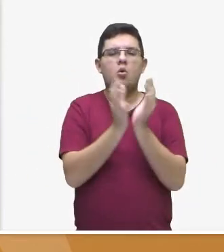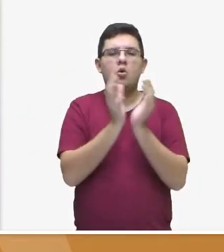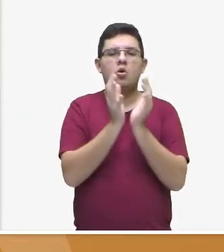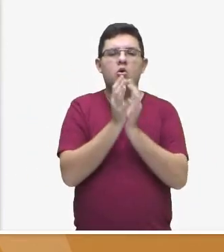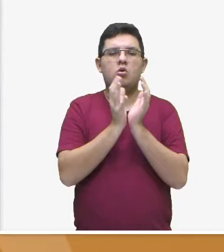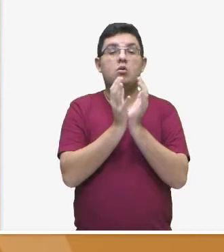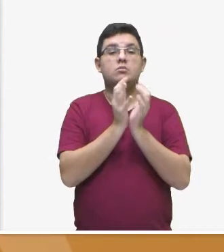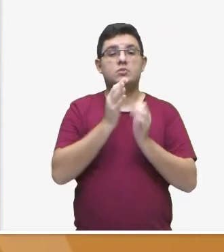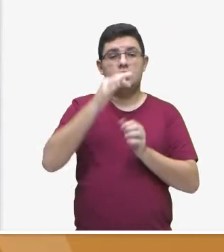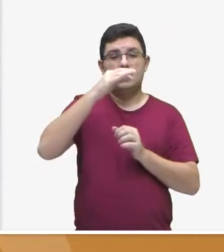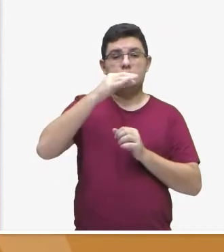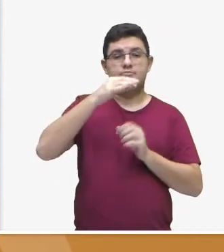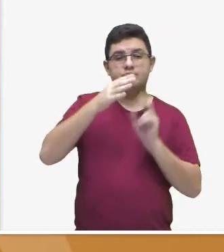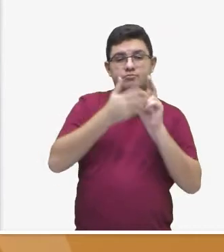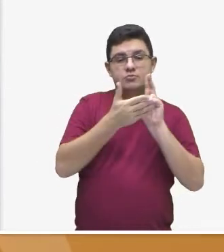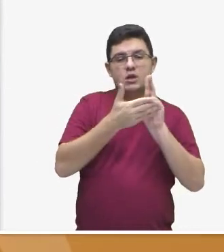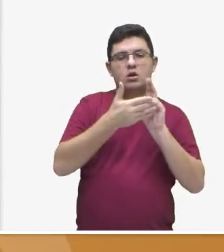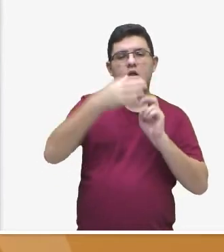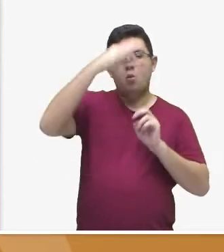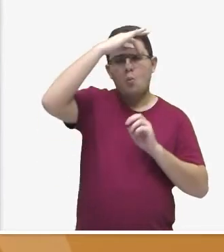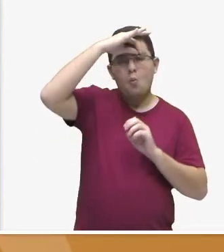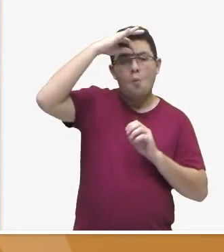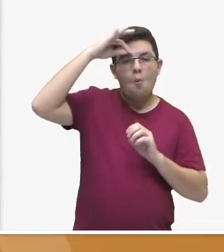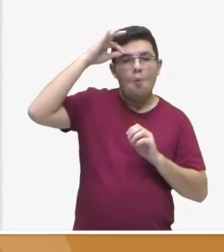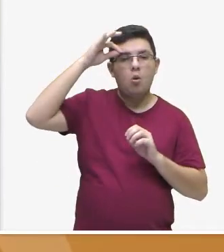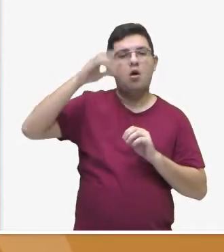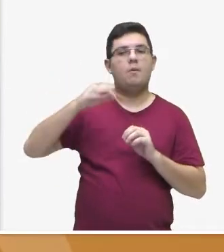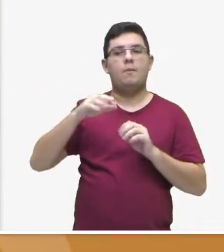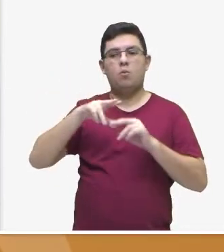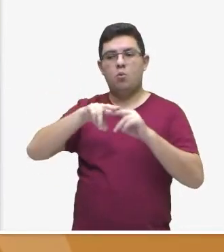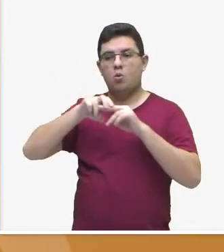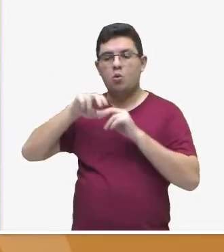eram construídas, e o material